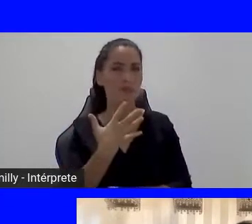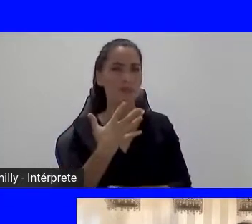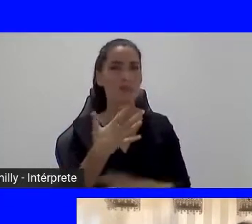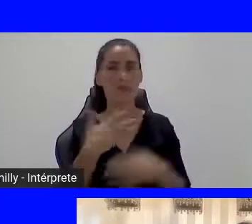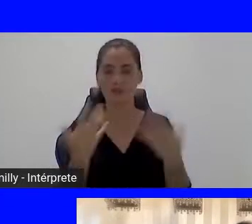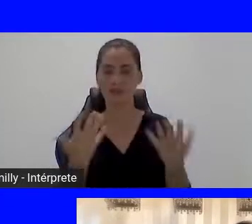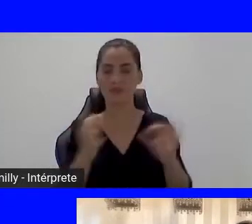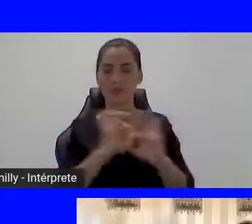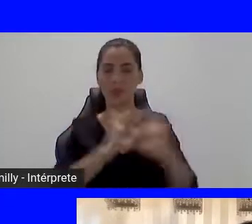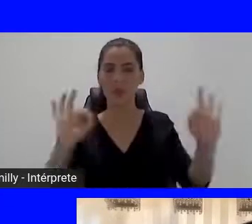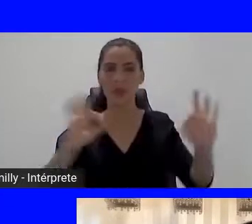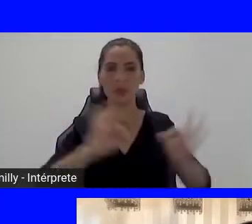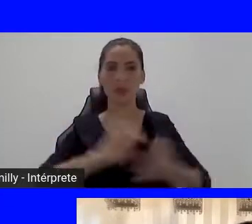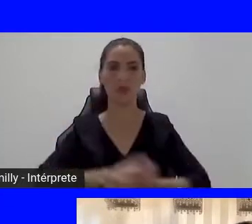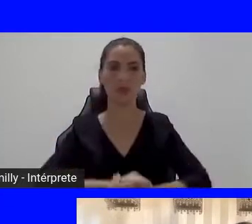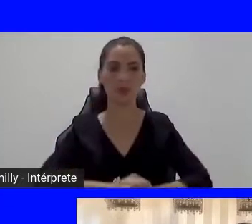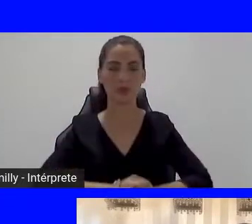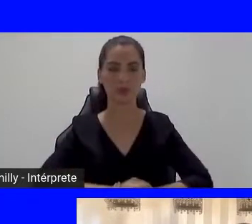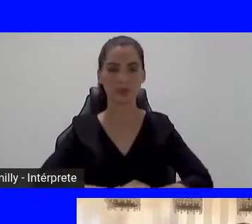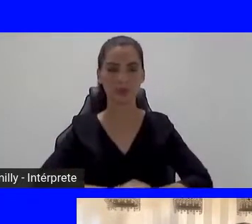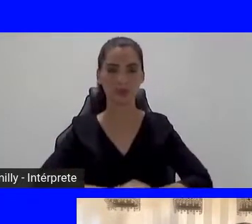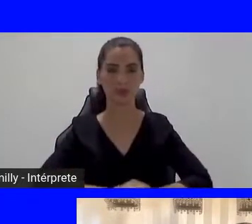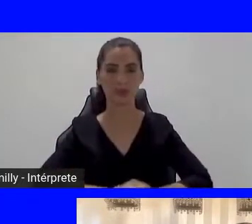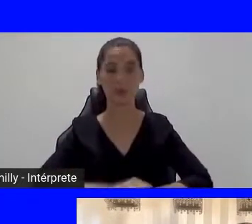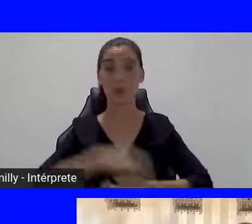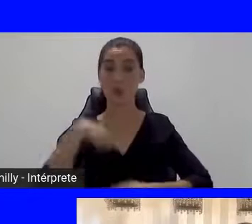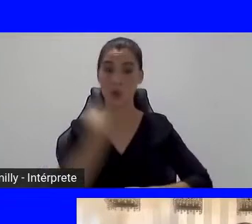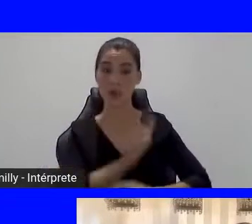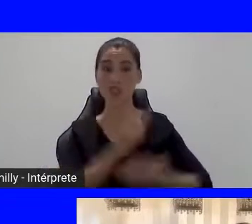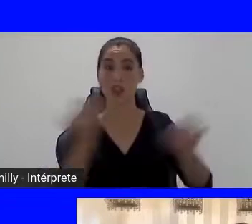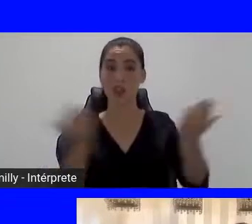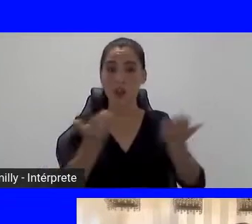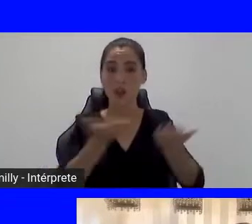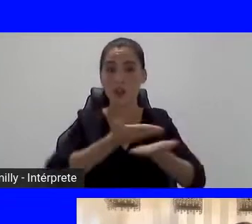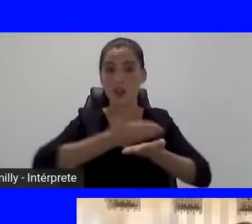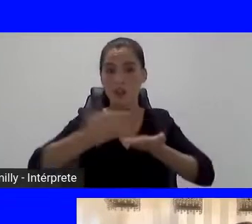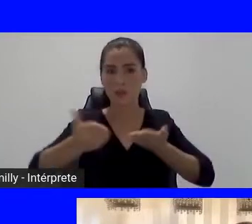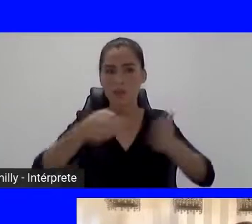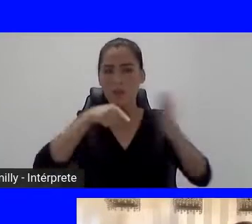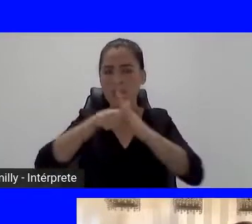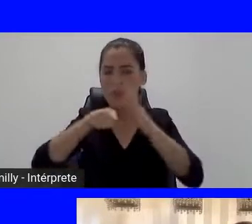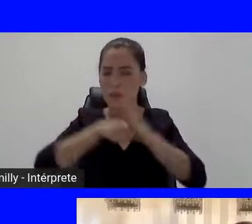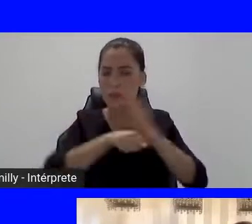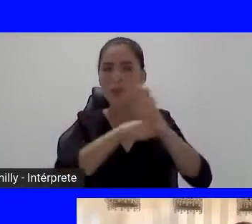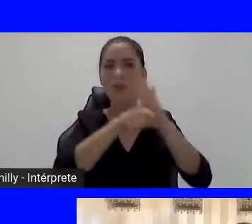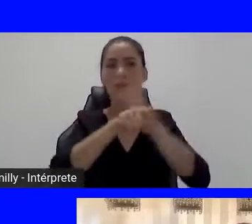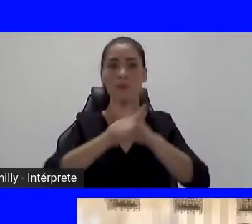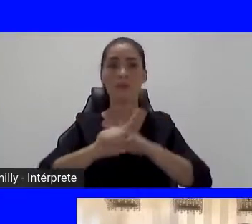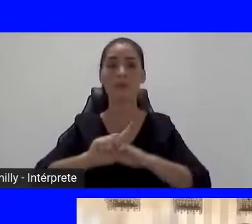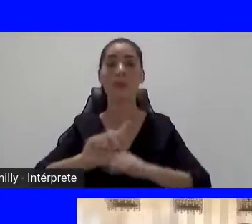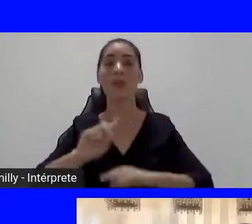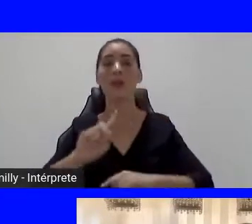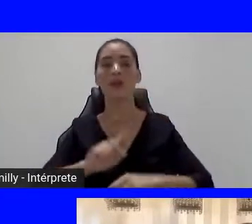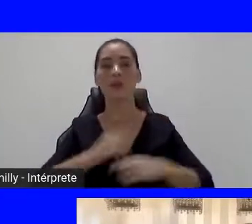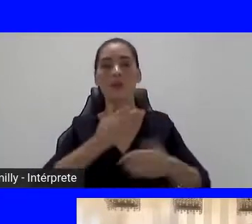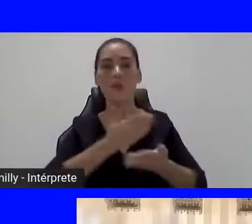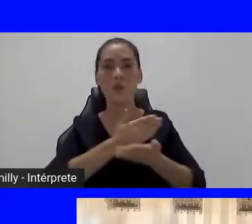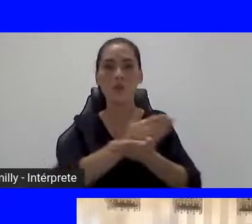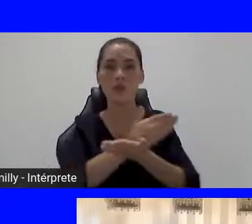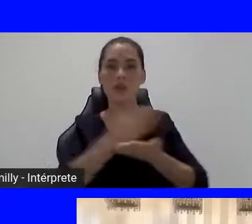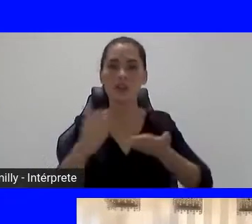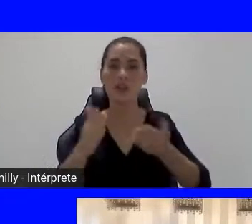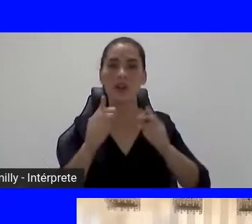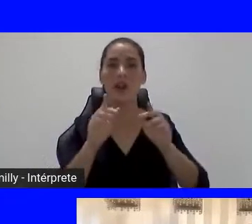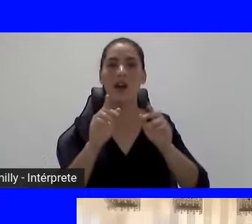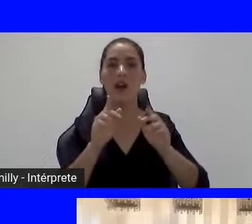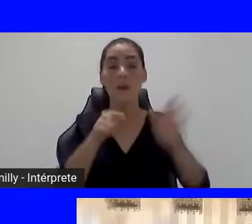bom. Perfeitamente. Então, nós vamos começar agora a rodada aqui de perguntas. A gente vai começar então com o